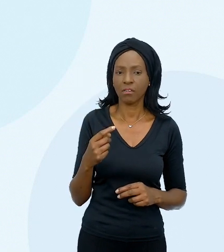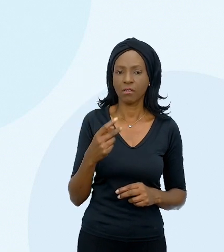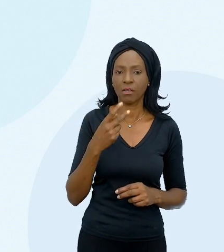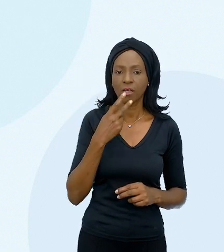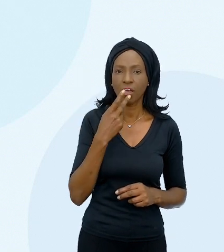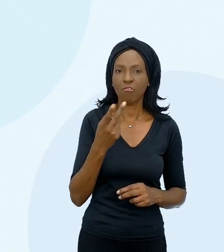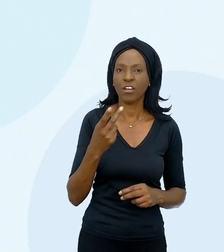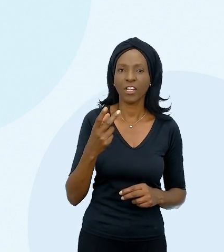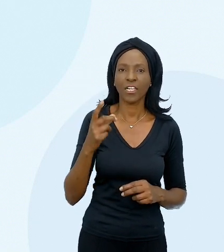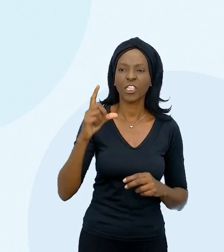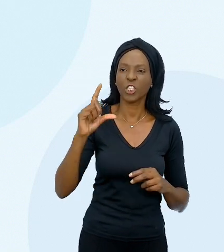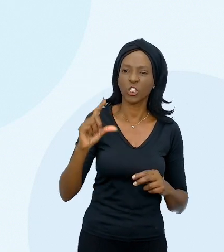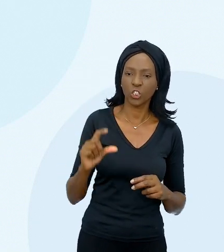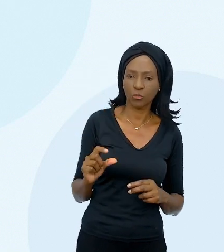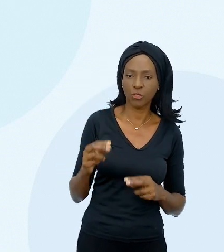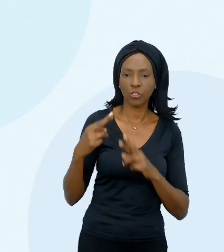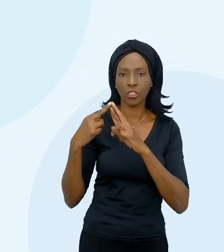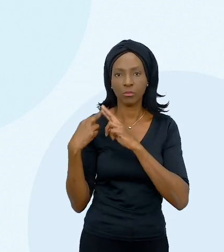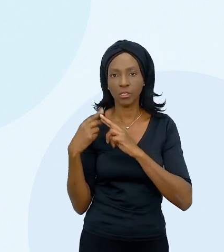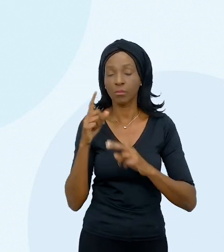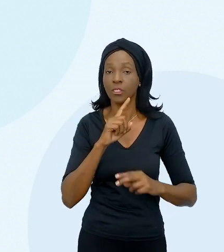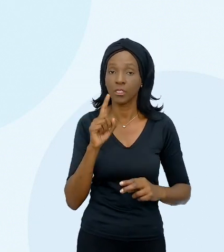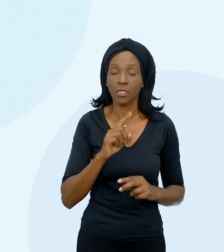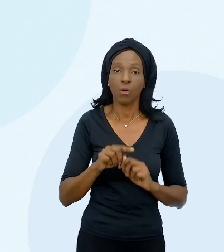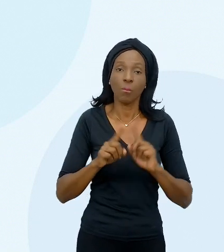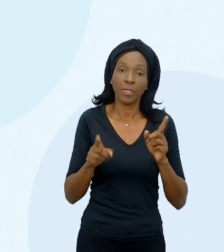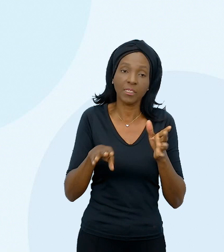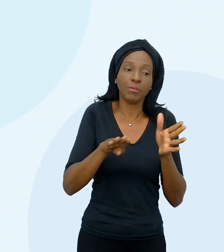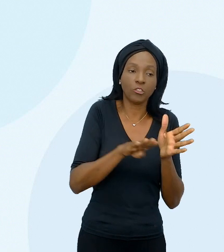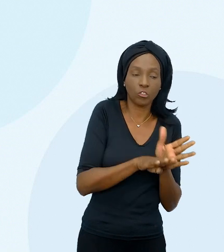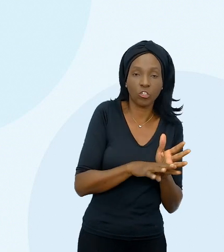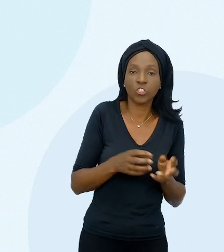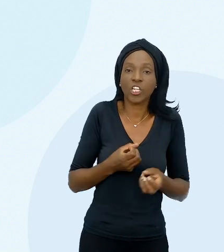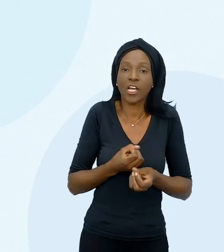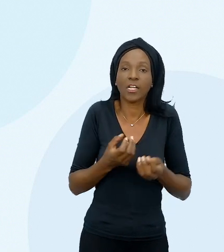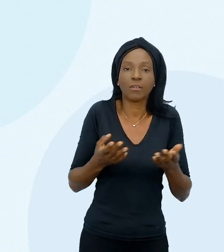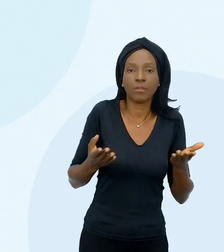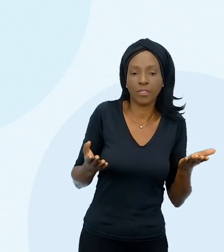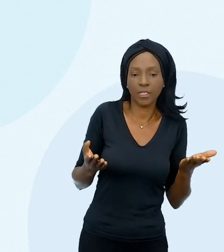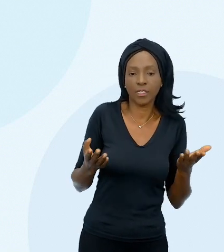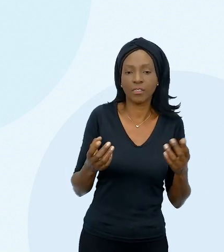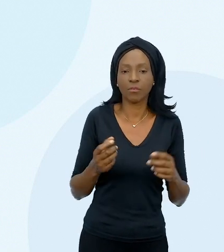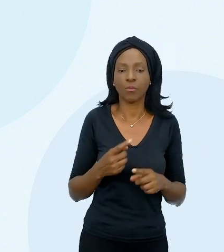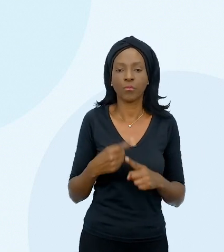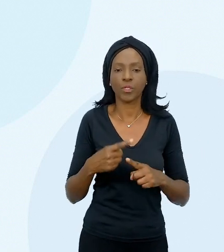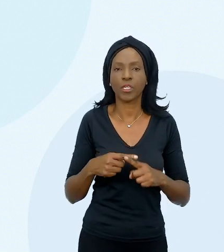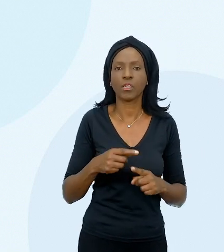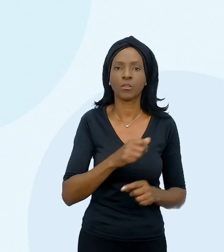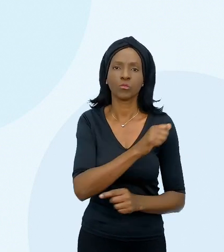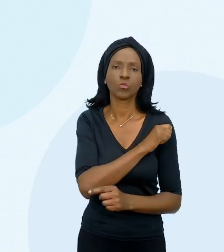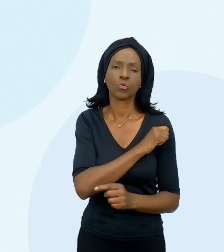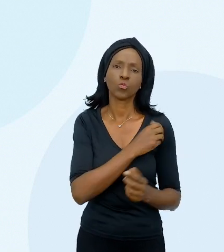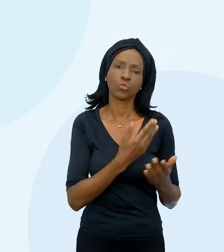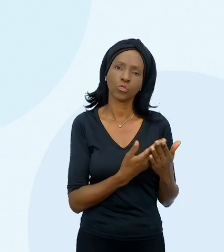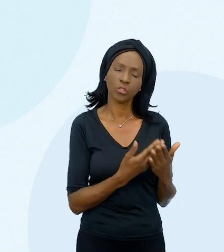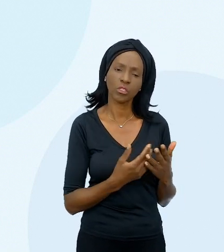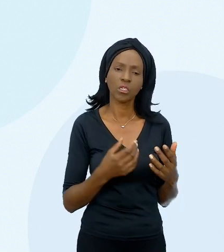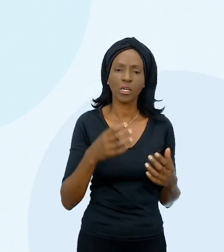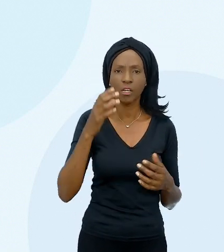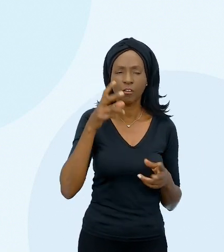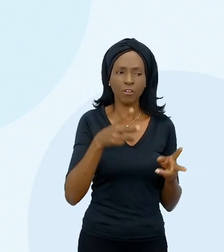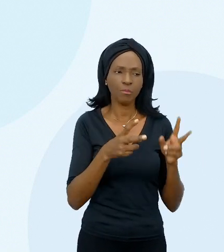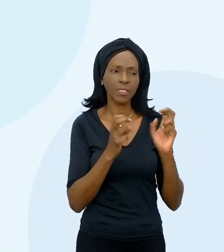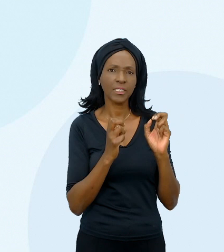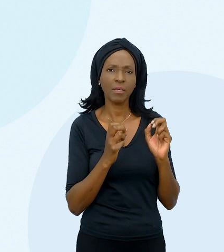papel, mas a metodologia ela proporciona isso. O que os estudantes, perceber o que aprendeu com o